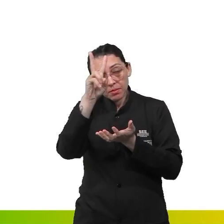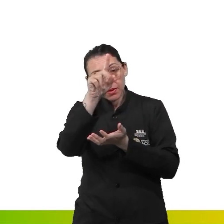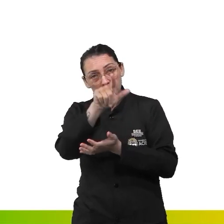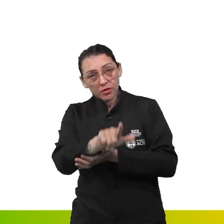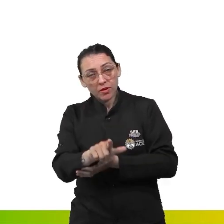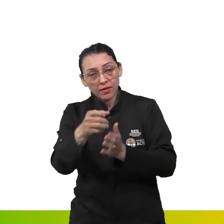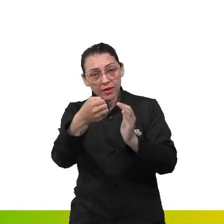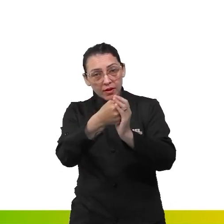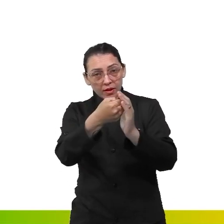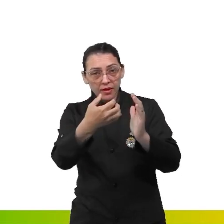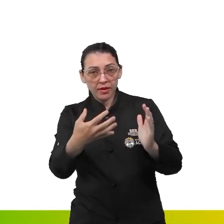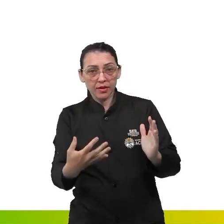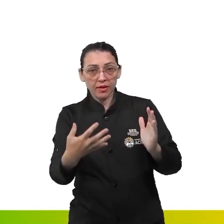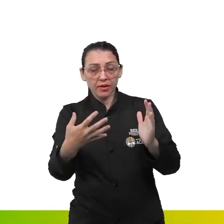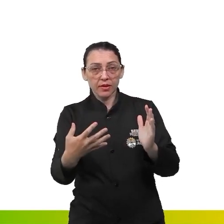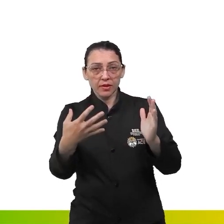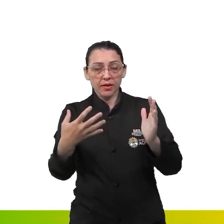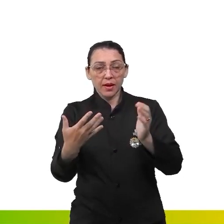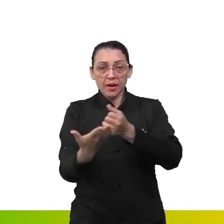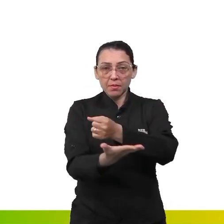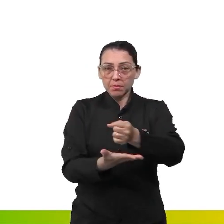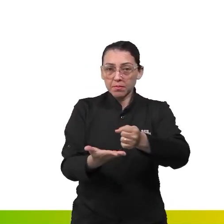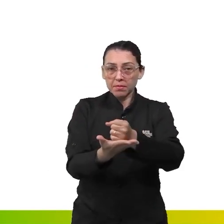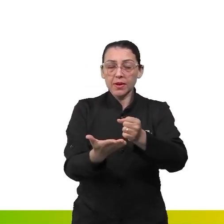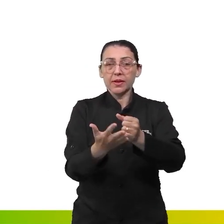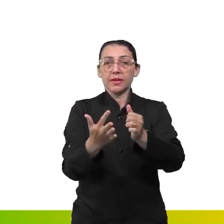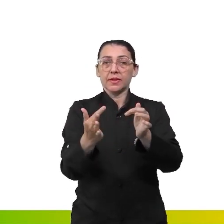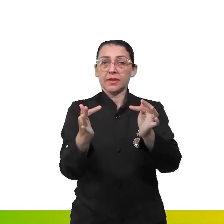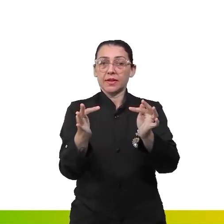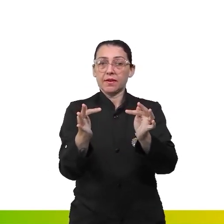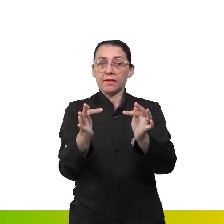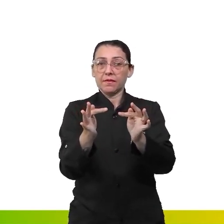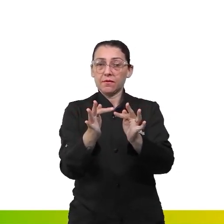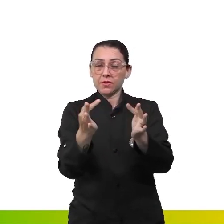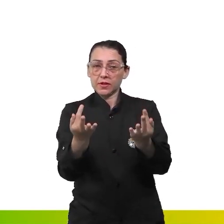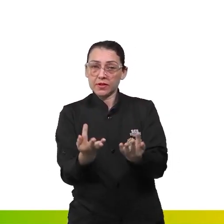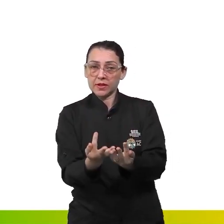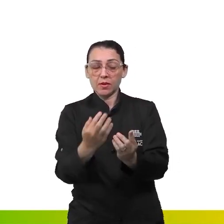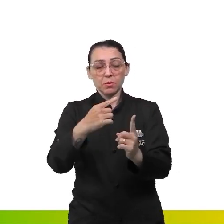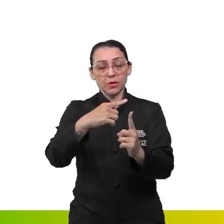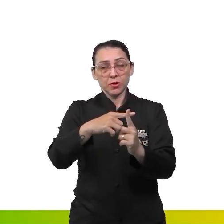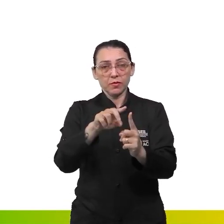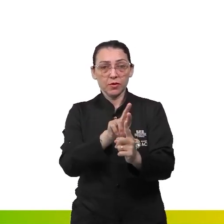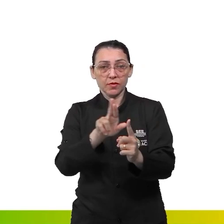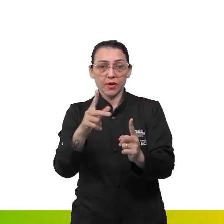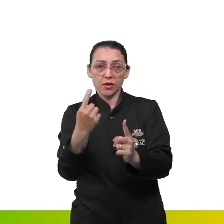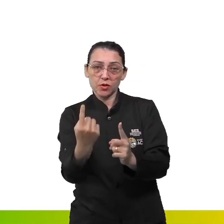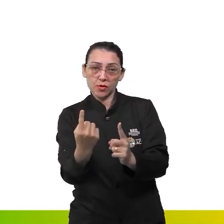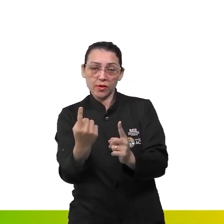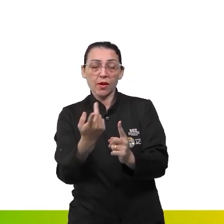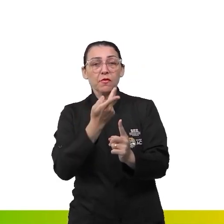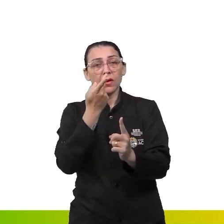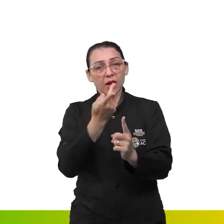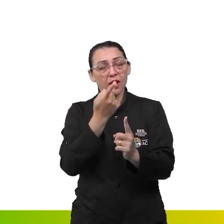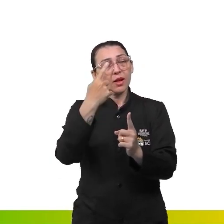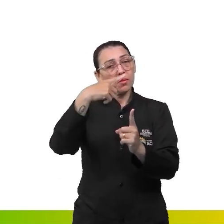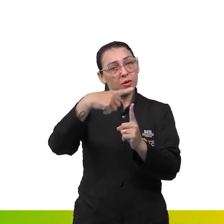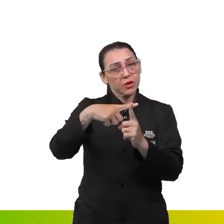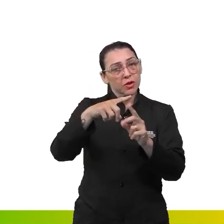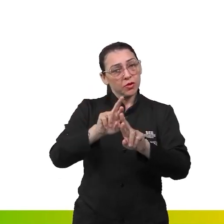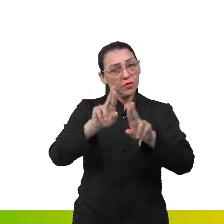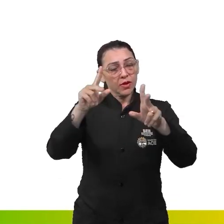a característica de que a base da função é positiva e diferente de 1. Quando eu estou dizendo que ela é positiva e diferente de